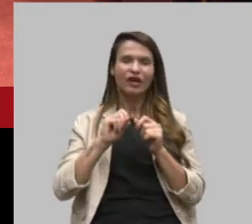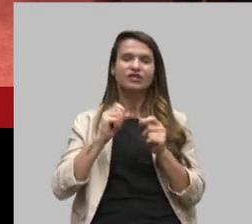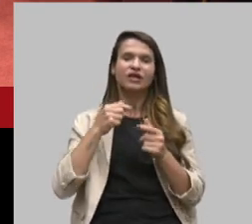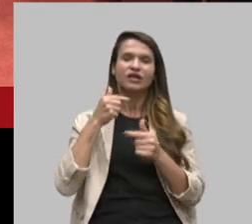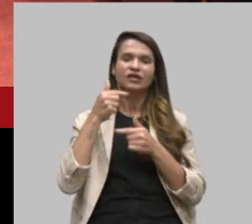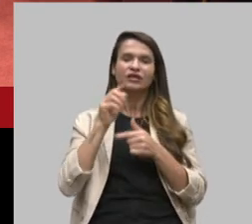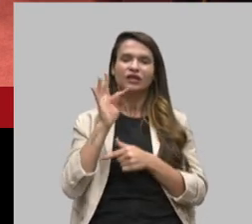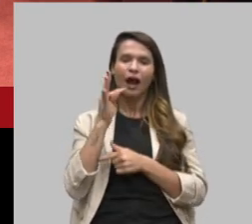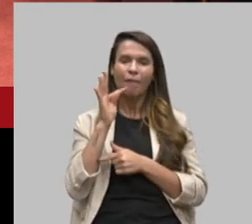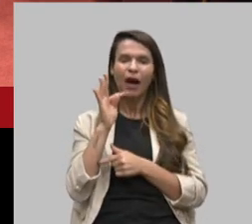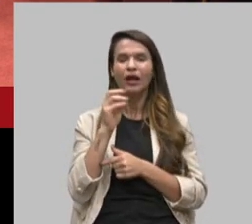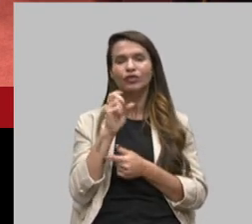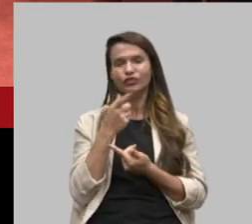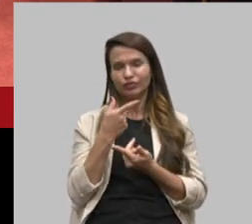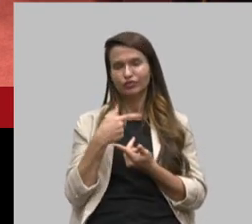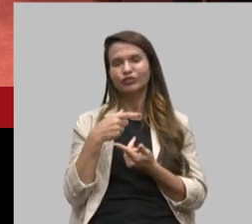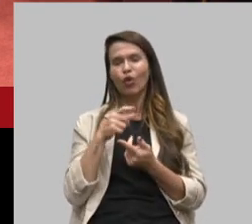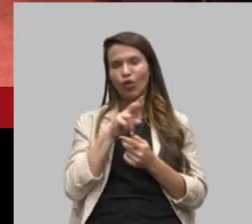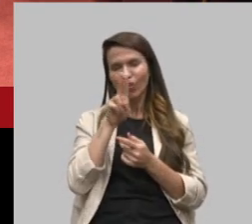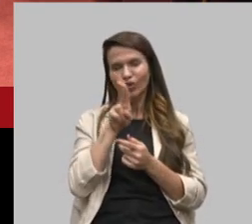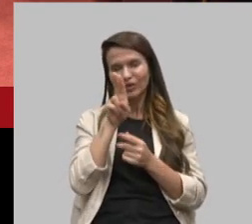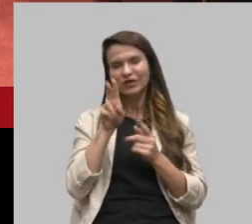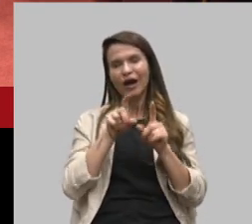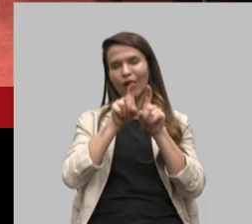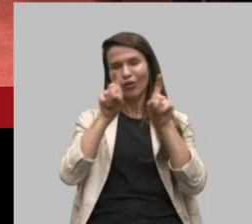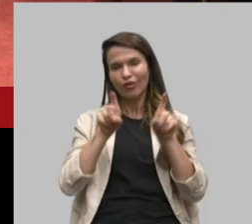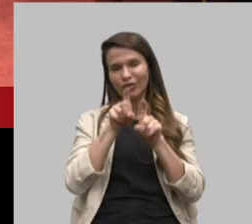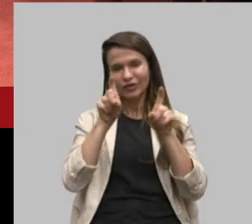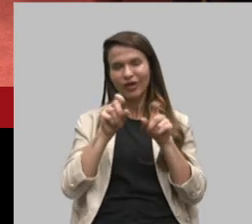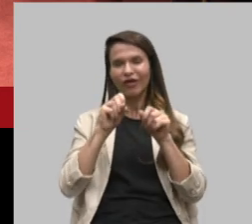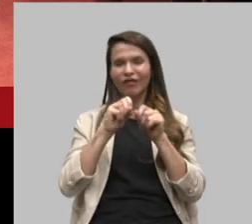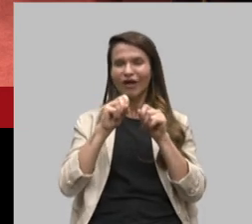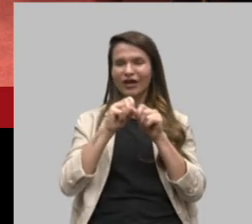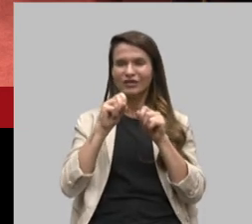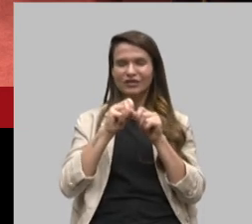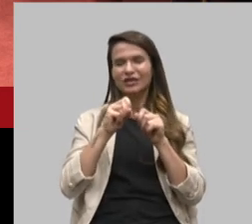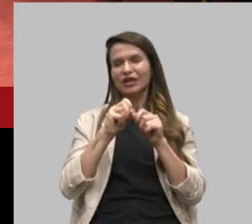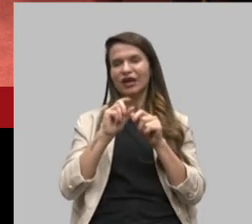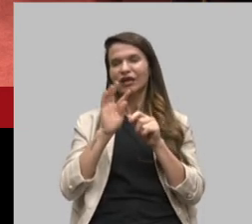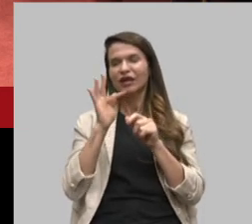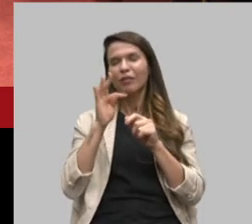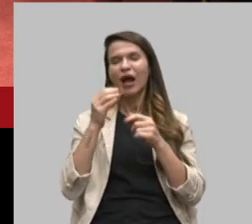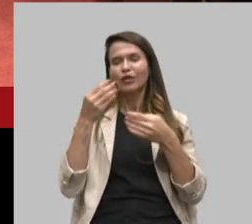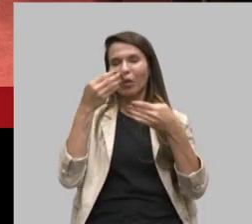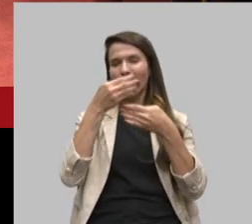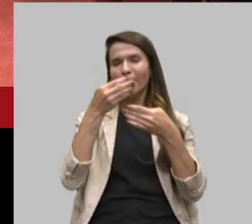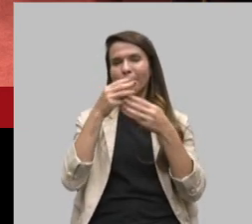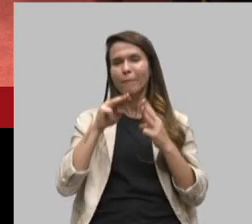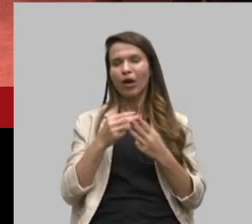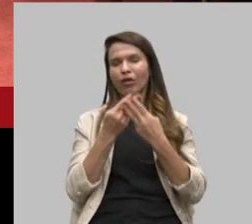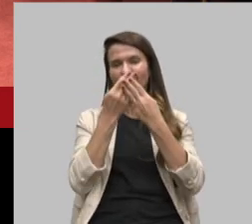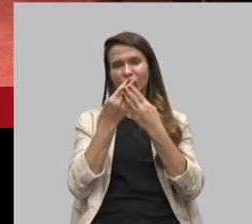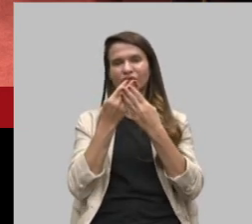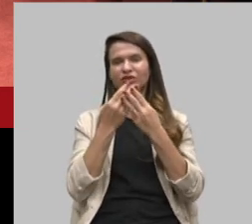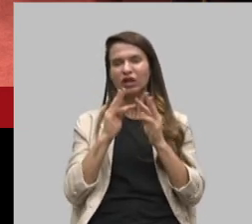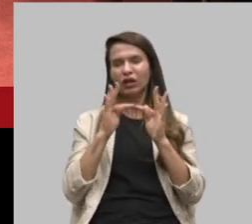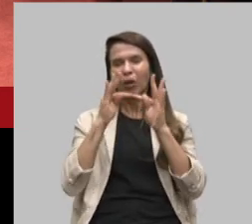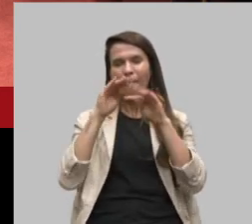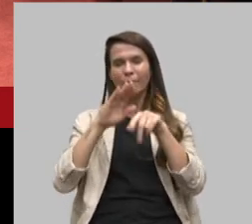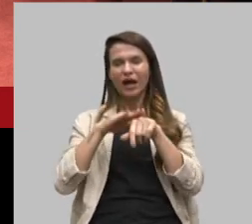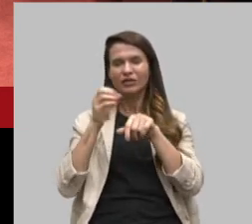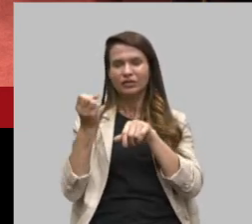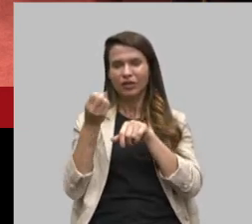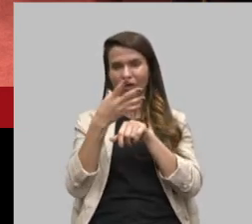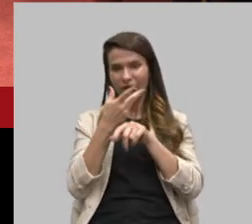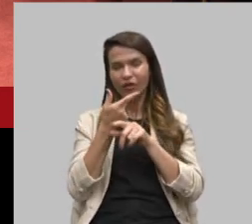eh usar a planilha fazer trabalhos com PowerPoint a utilização de tecnologias mais modernas deveria sim ser